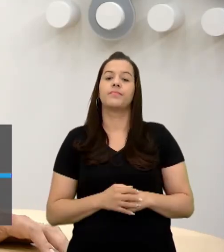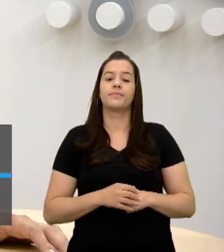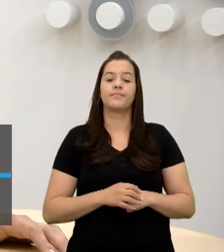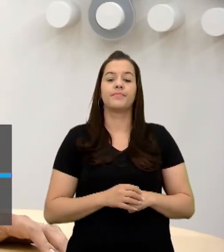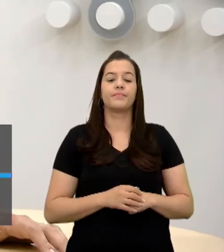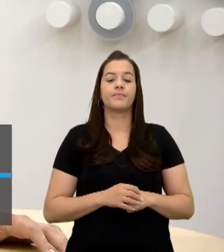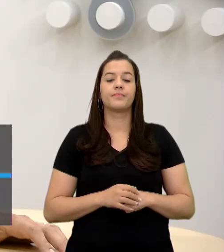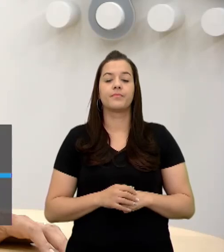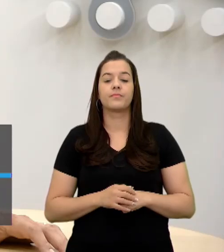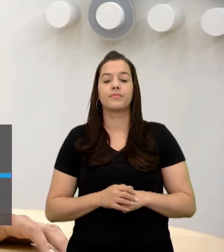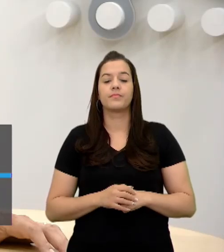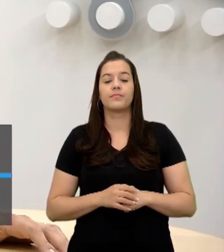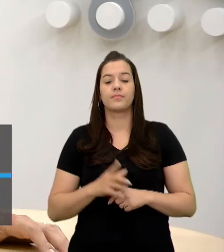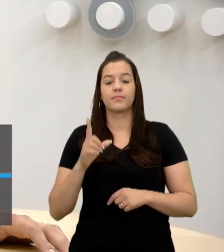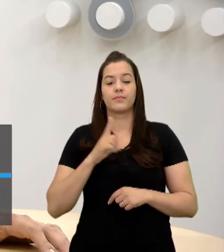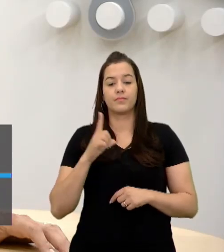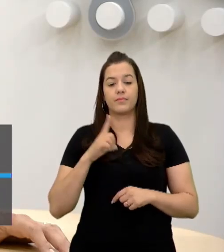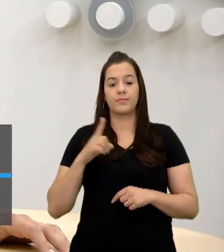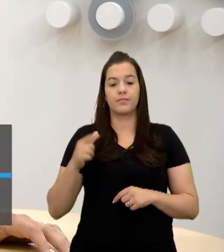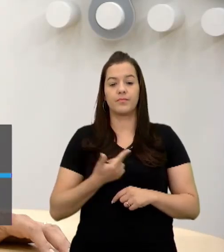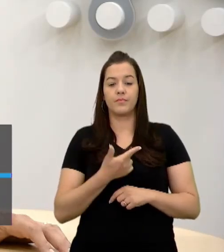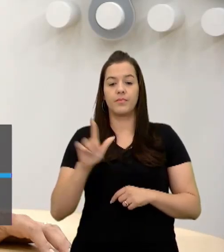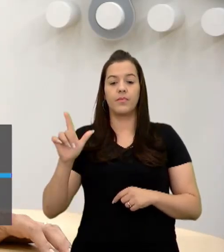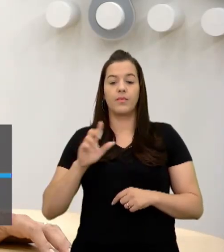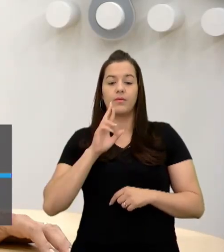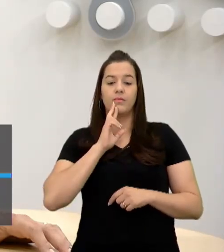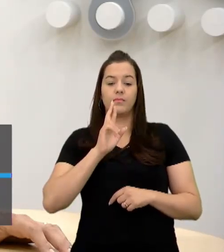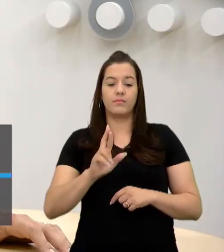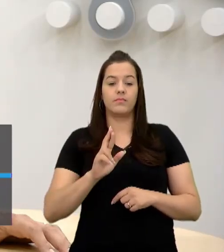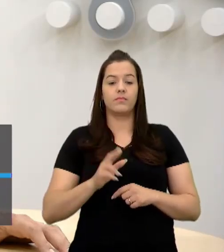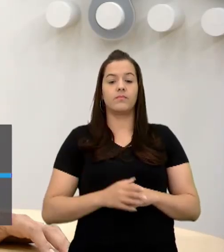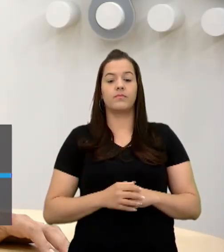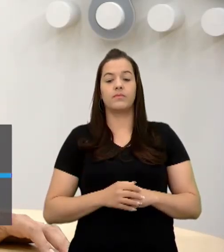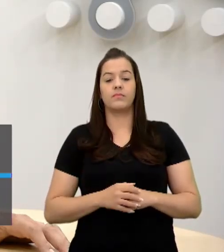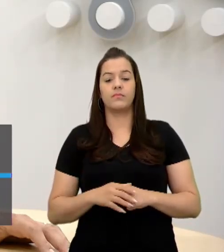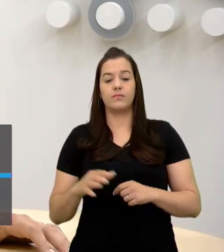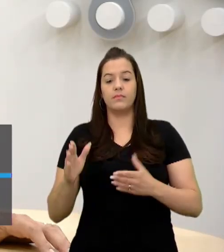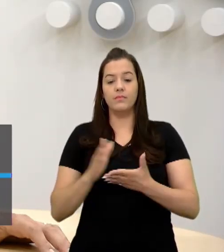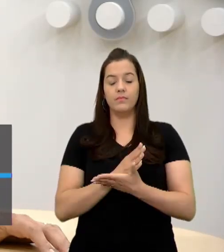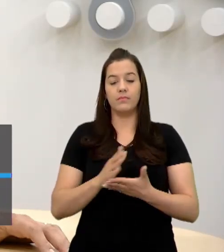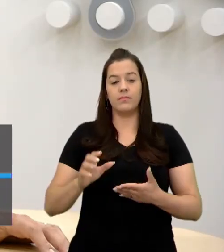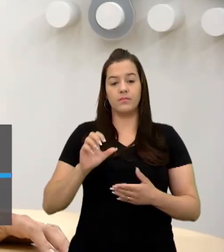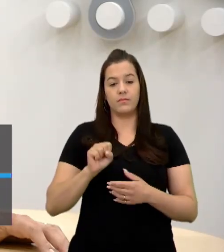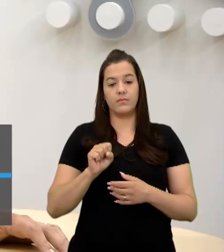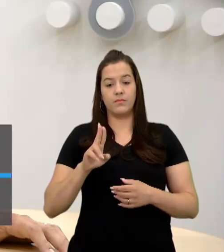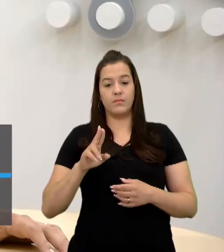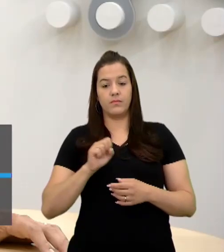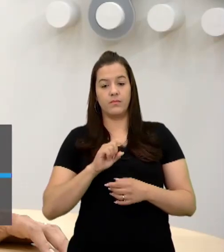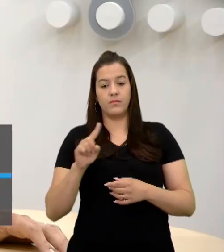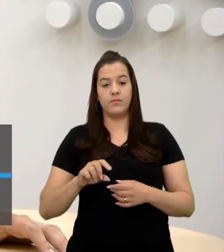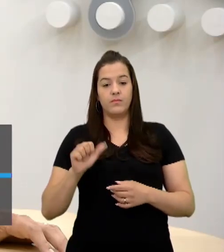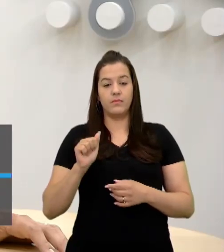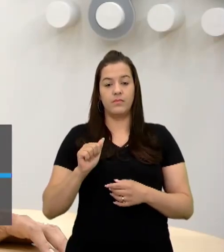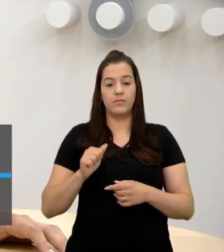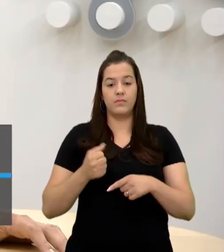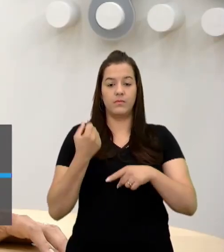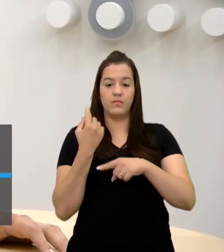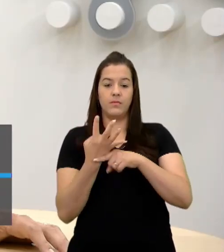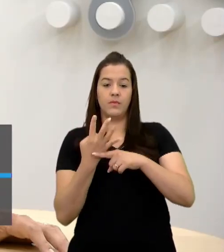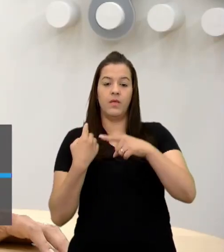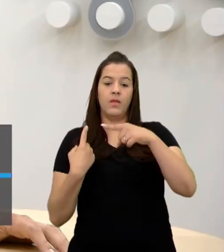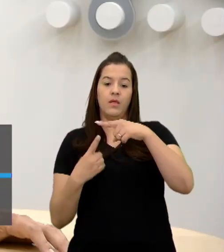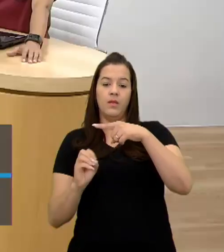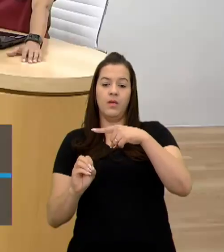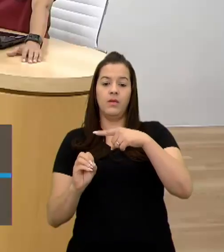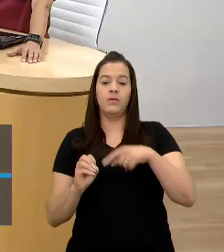temos ainda a questão das respostas aqui, né? Só o Zé Neres mandou, tá? E chegando aí no 4 sobre 10, Tony.